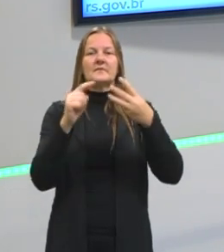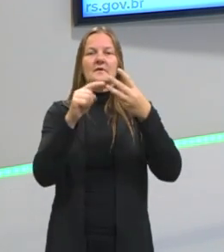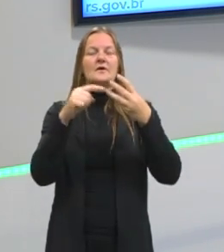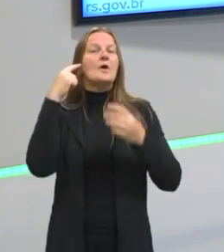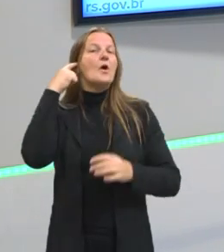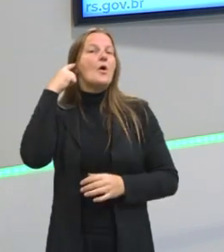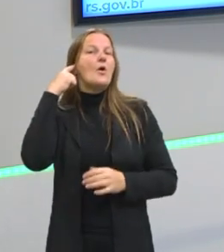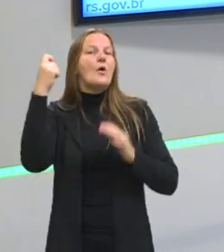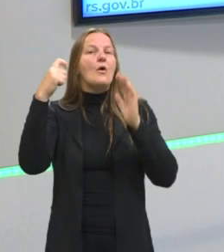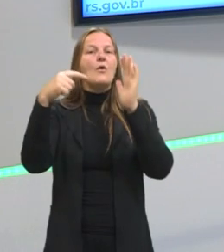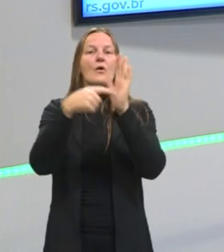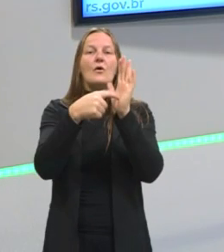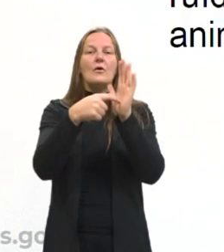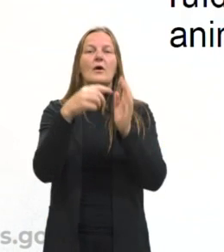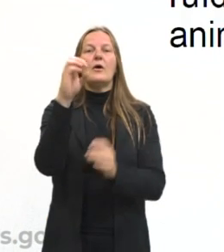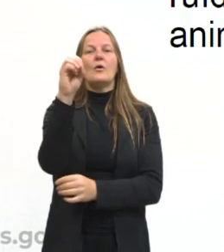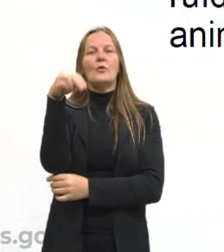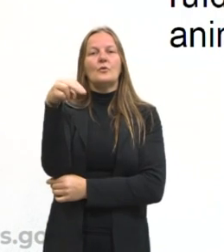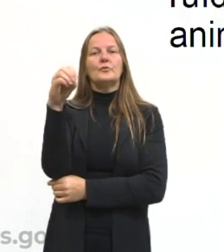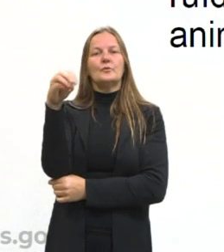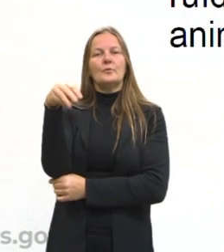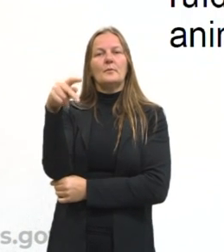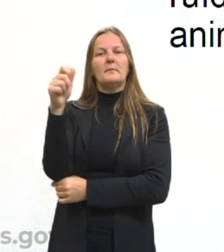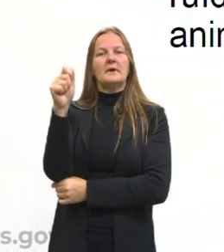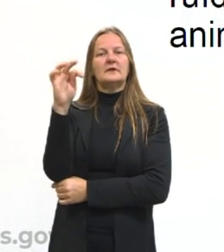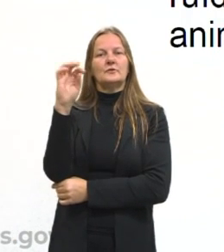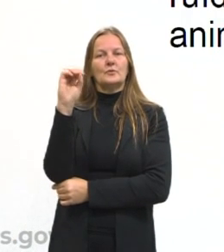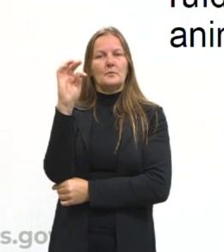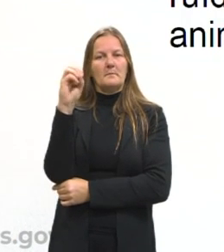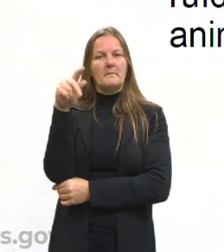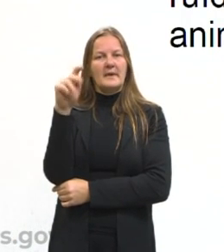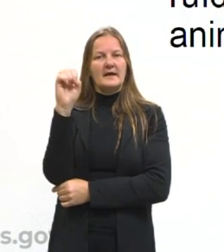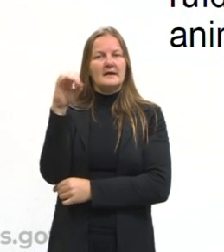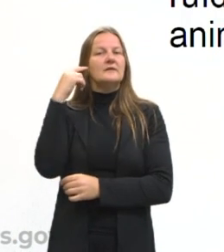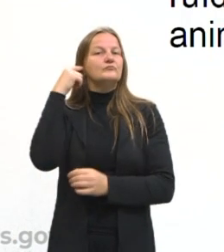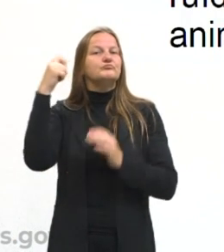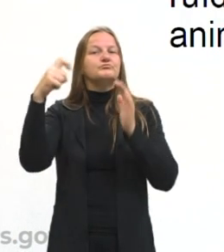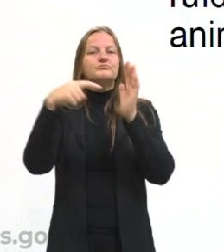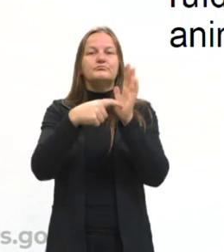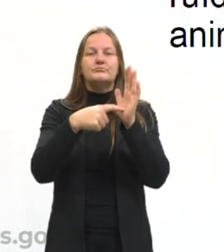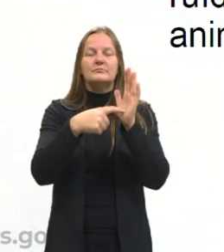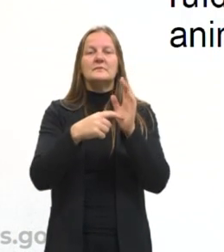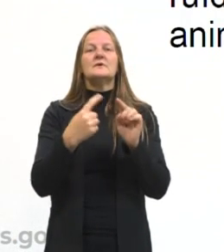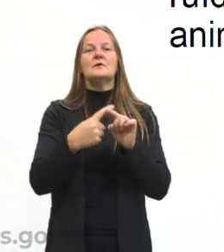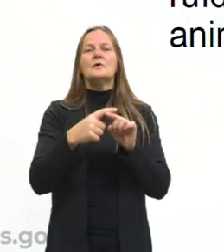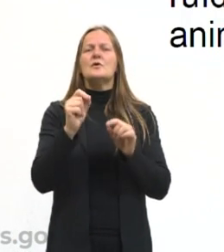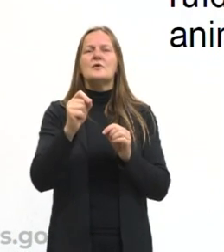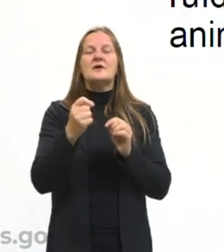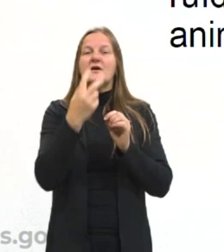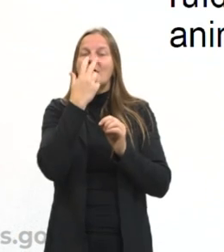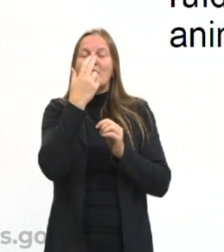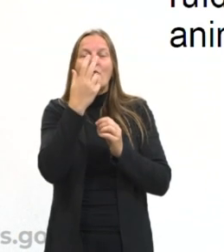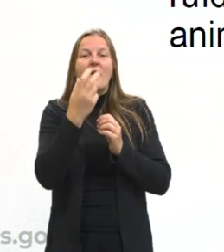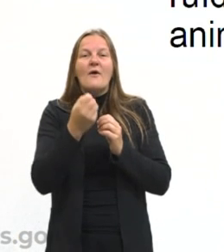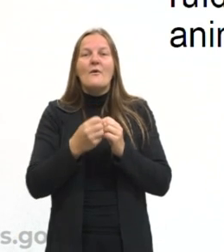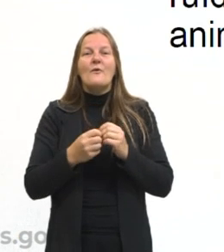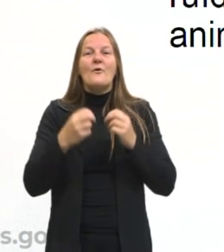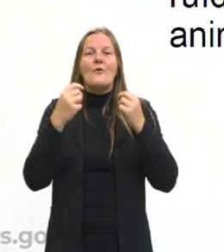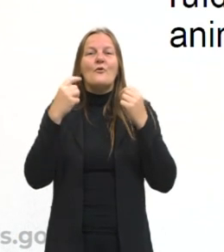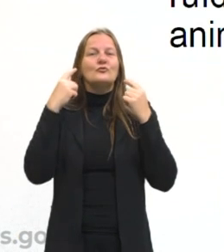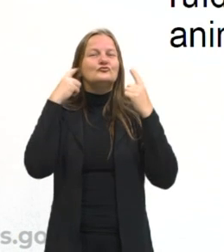Onomatopeia, nossa terceira figura de linguagem. Ela vai ser a figura de linguagem que imita os sons